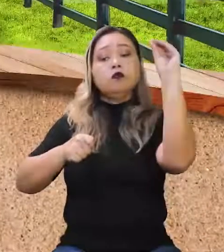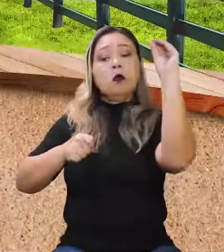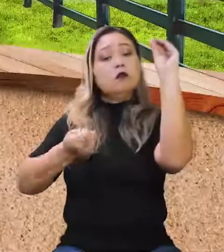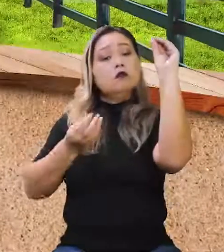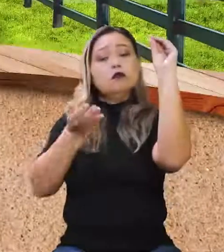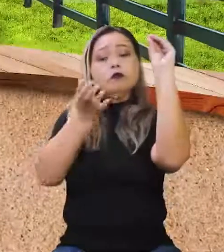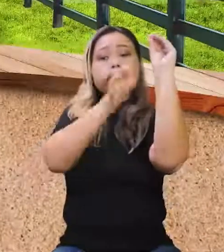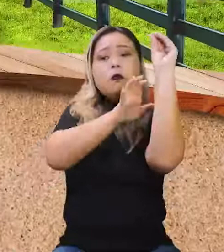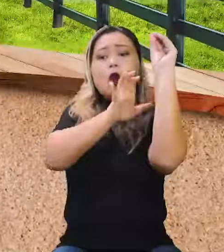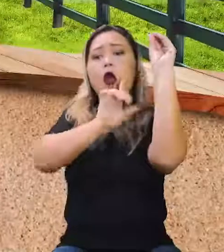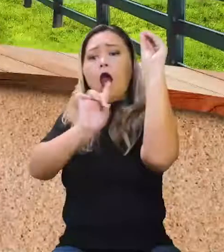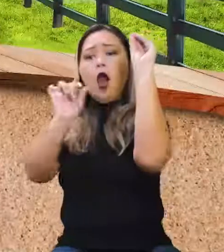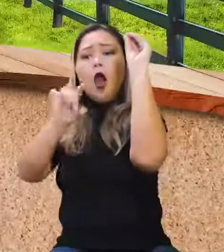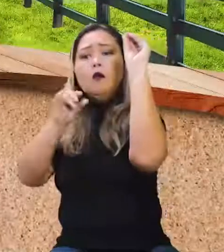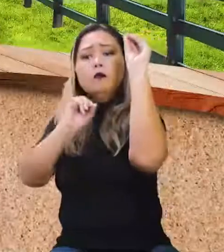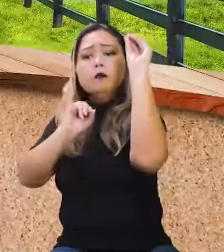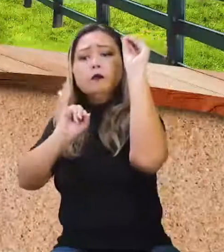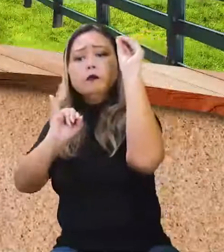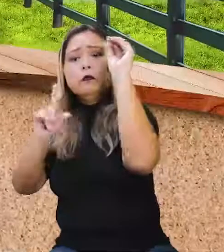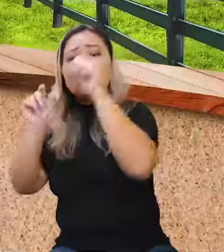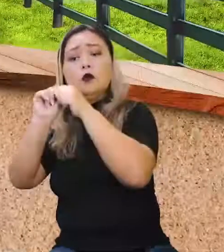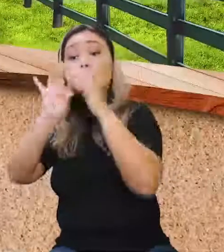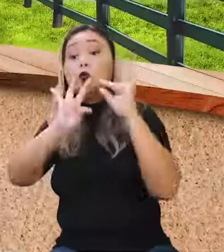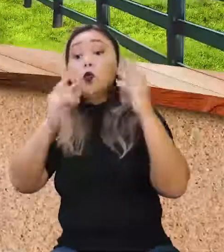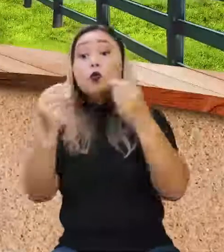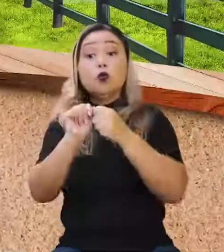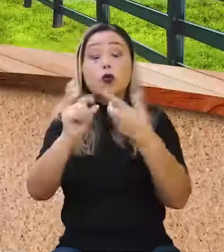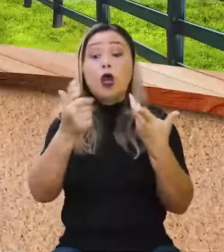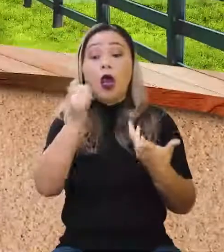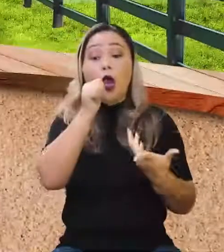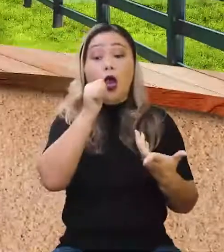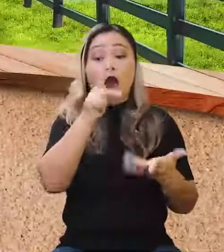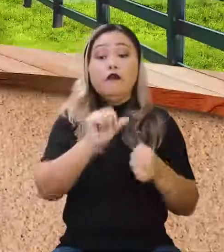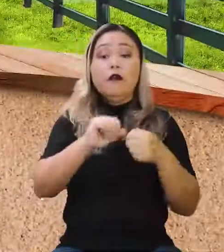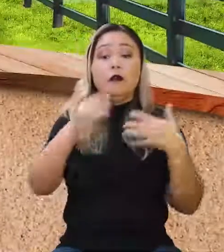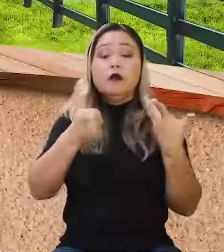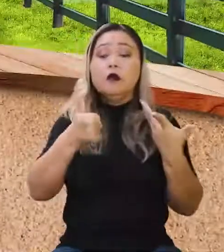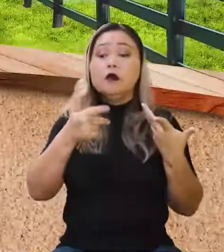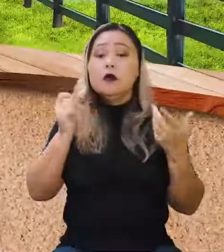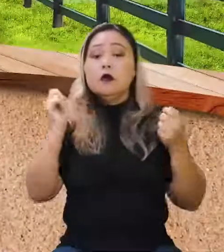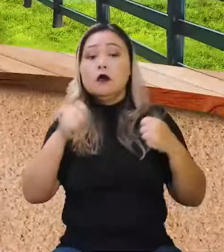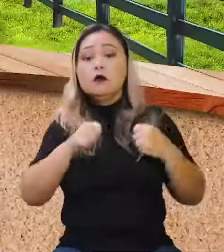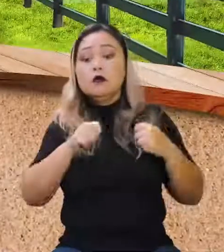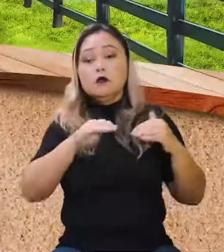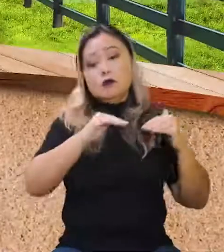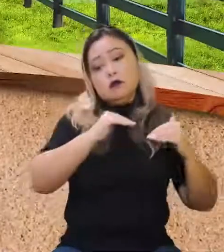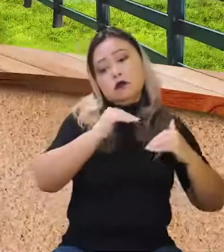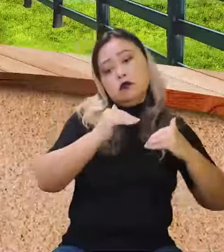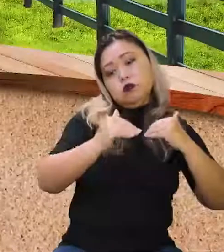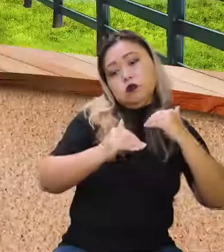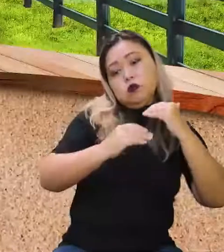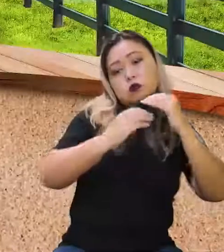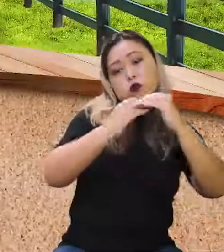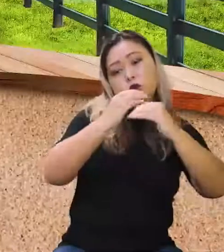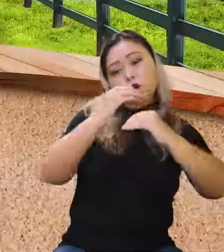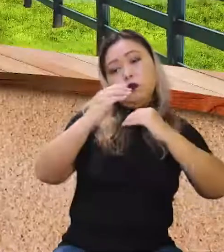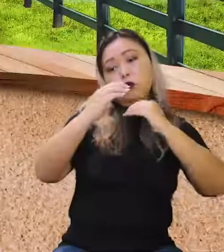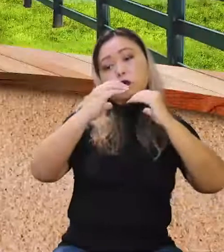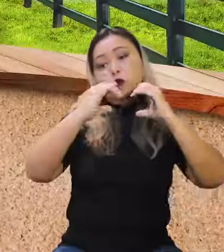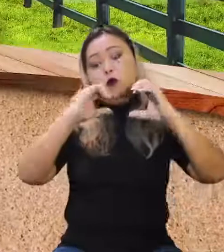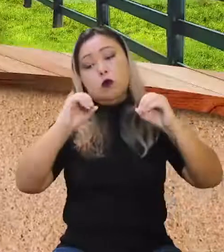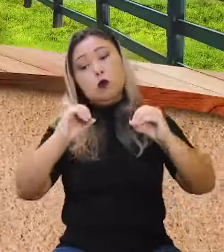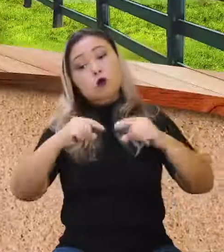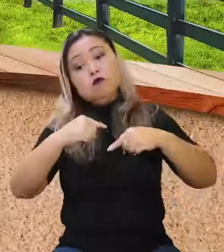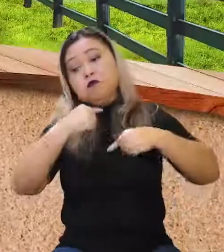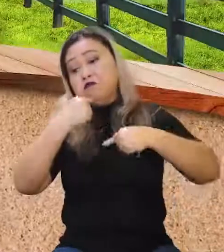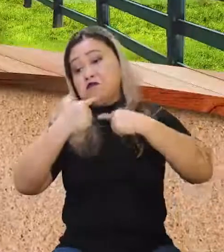que verificar se vale a pena, dentro do sistema, sincronia de cio. Não tem